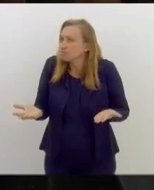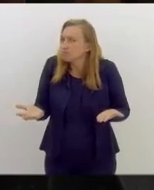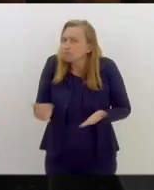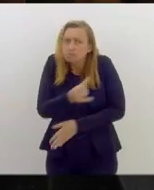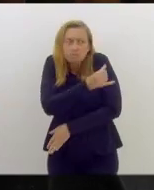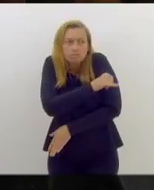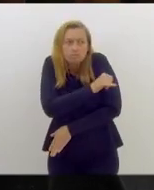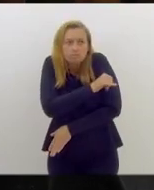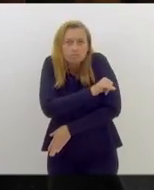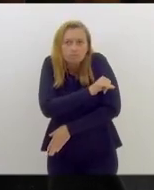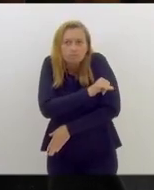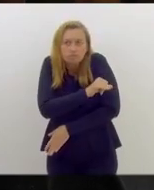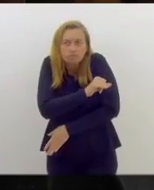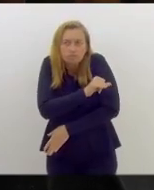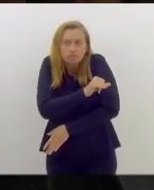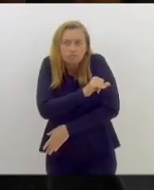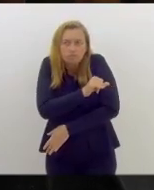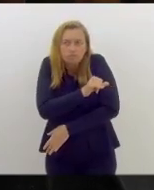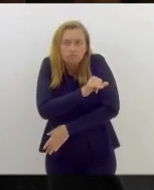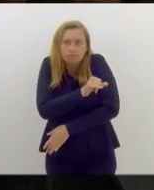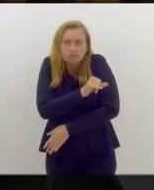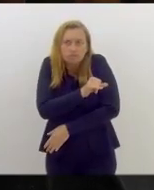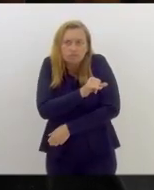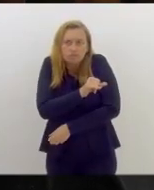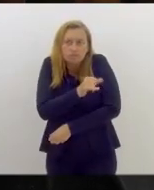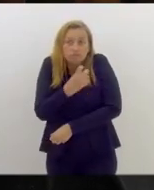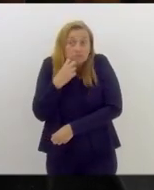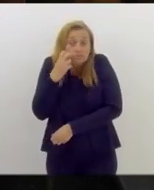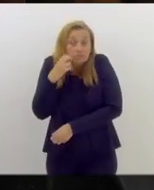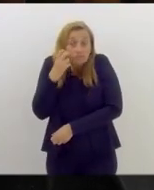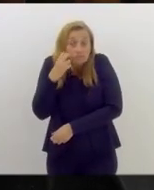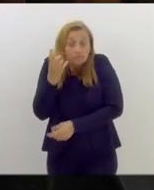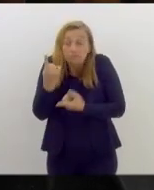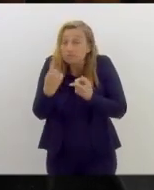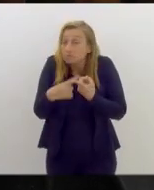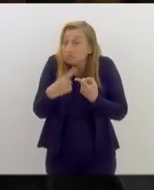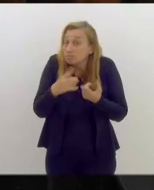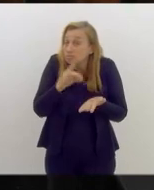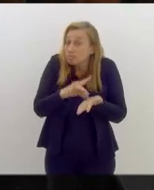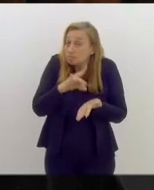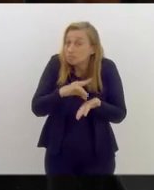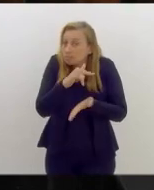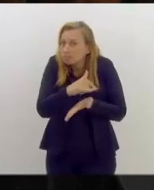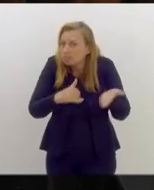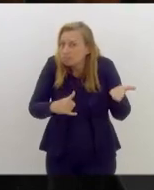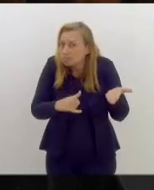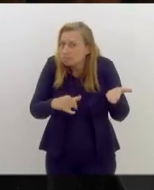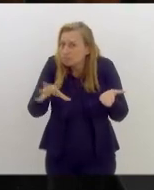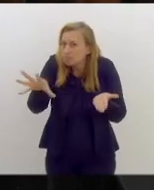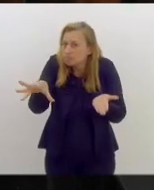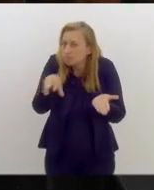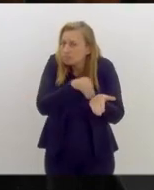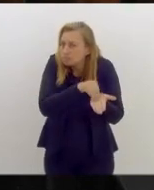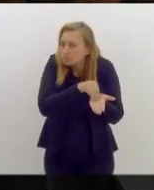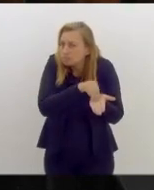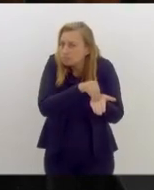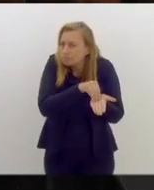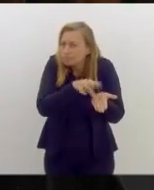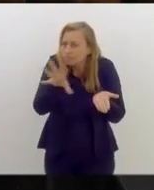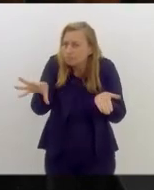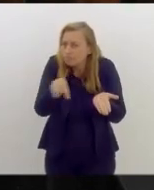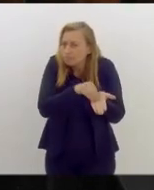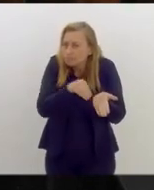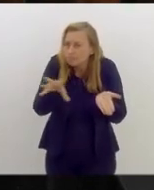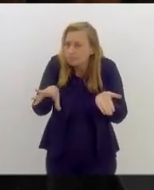nu no meio da praça. O Rio de Janeiro foi desmascarado, porque era, na verdade, um documento que não passava de um copia e cola do Plano